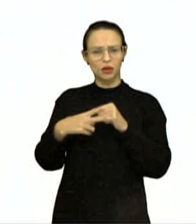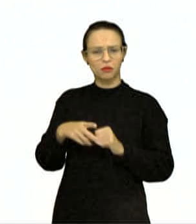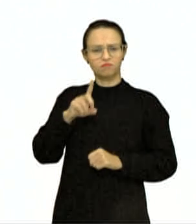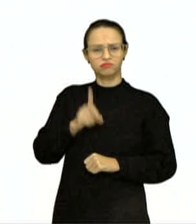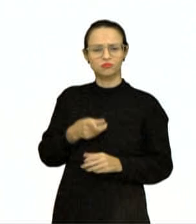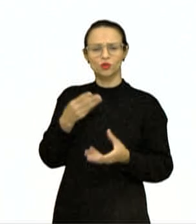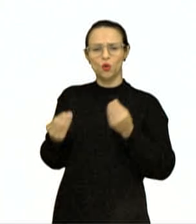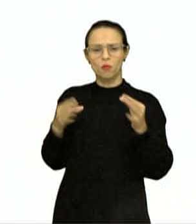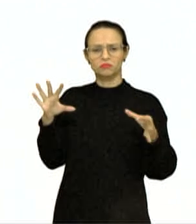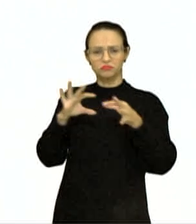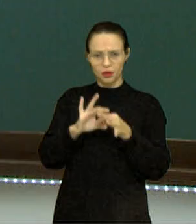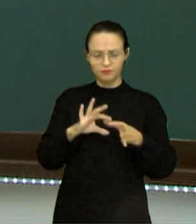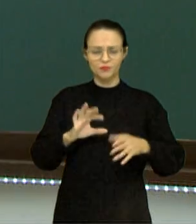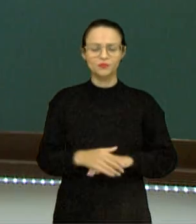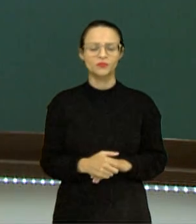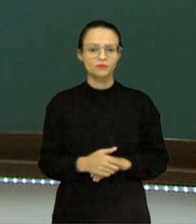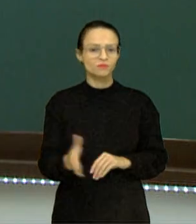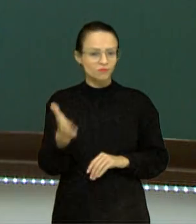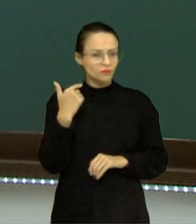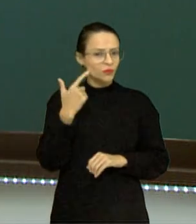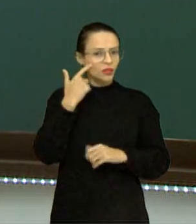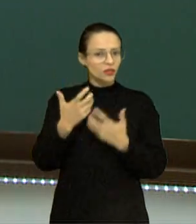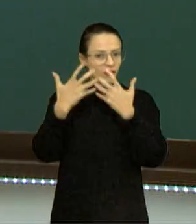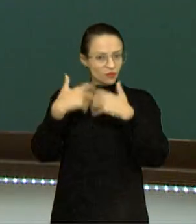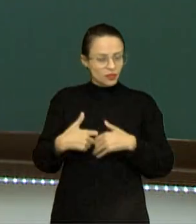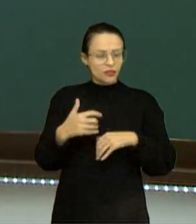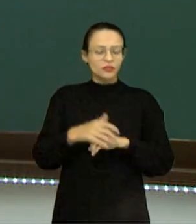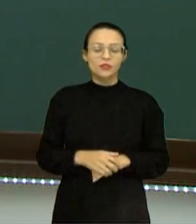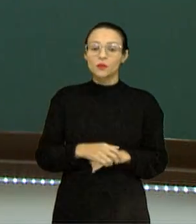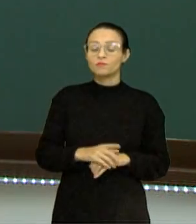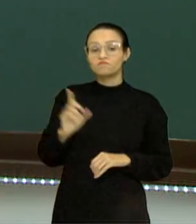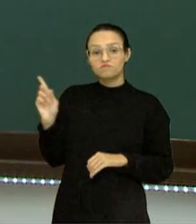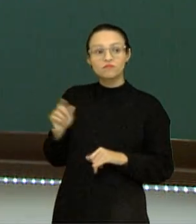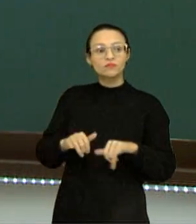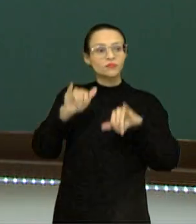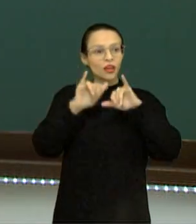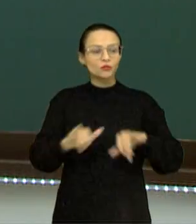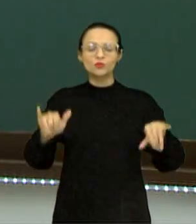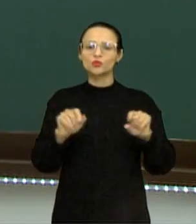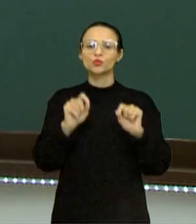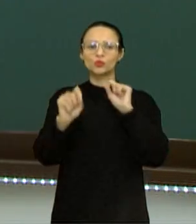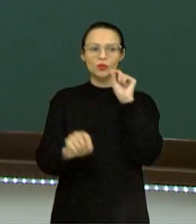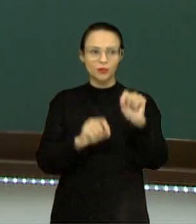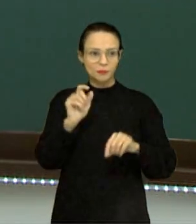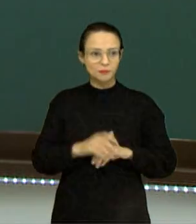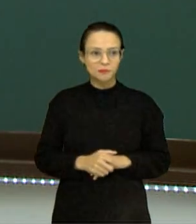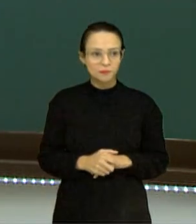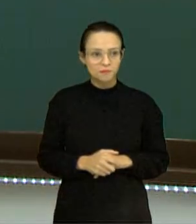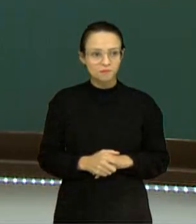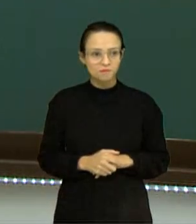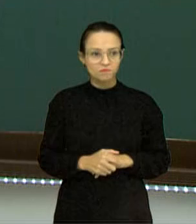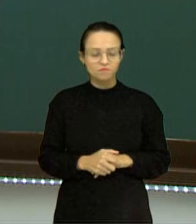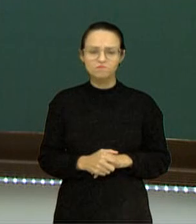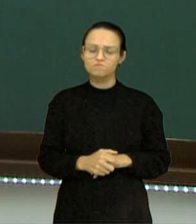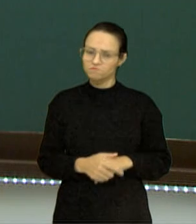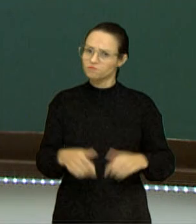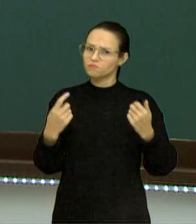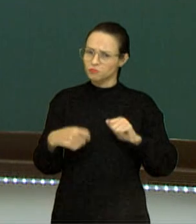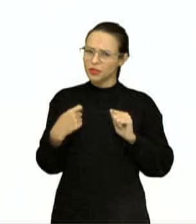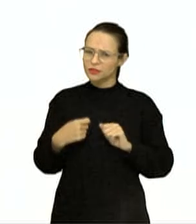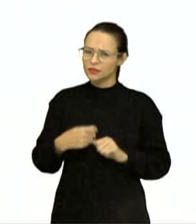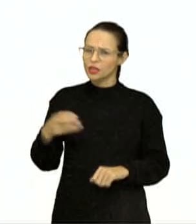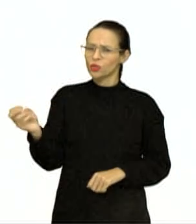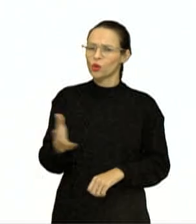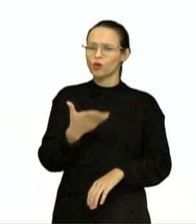E começando, vamos a uma reflexão. Temos aqui um anúncio e ele diz o seguinte: criar novos